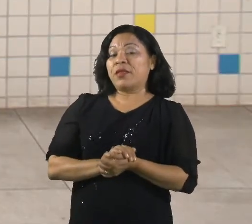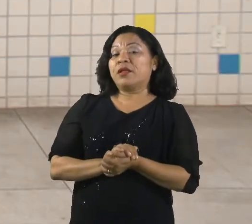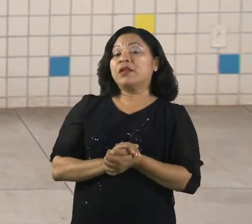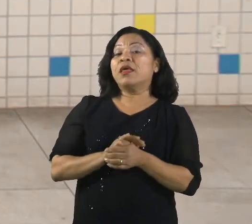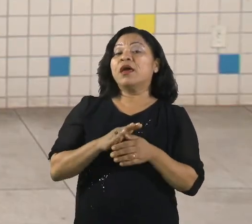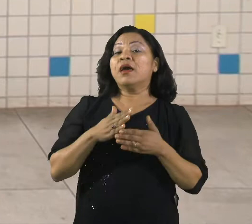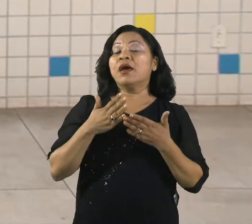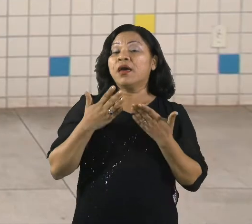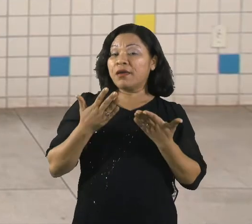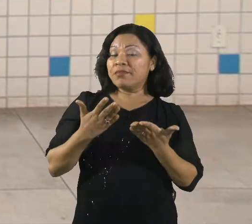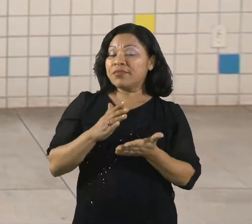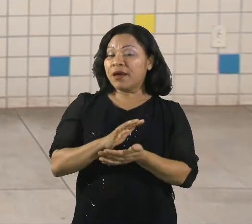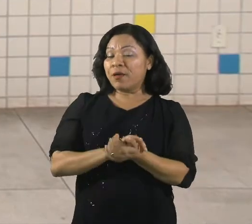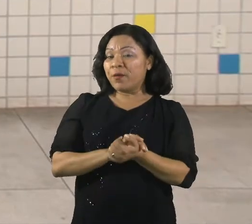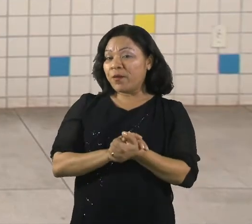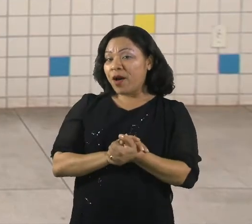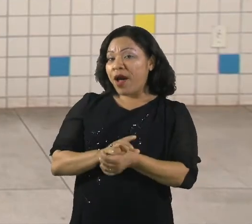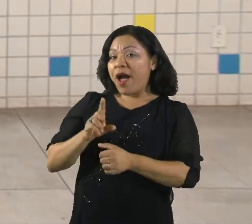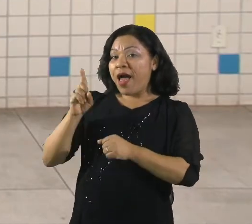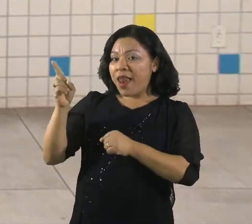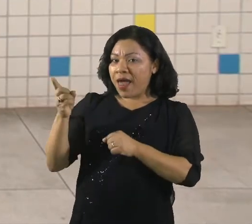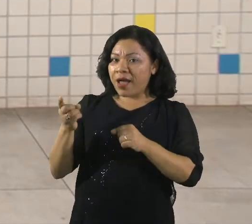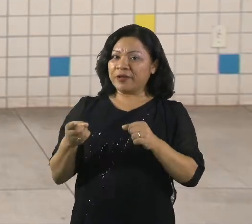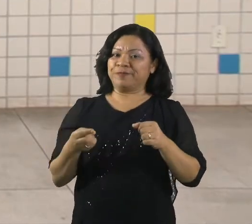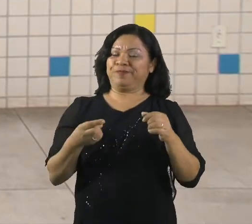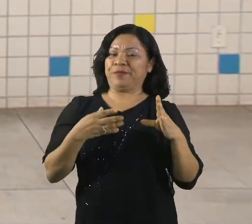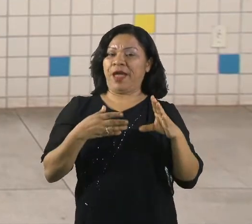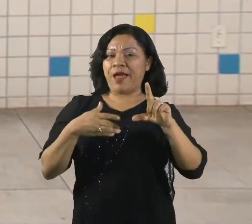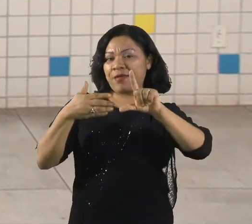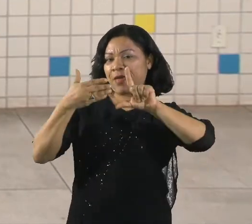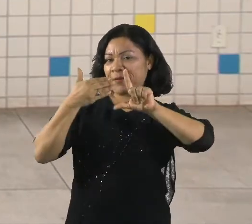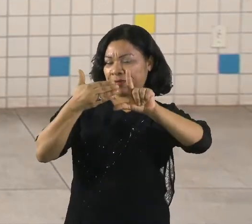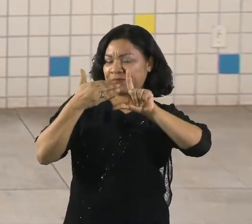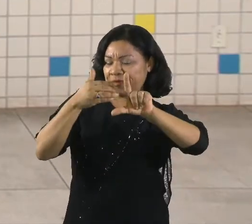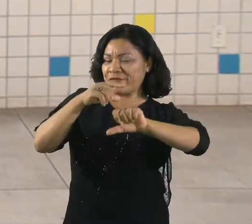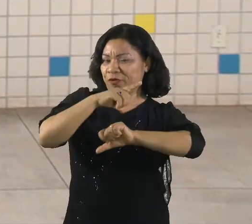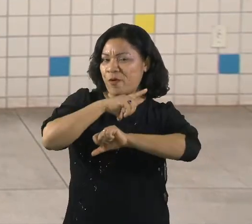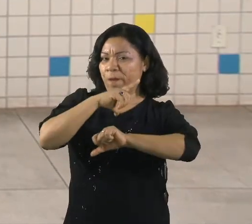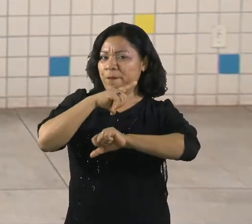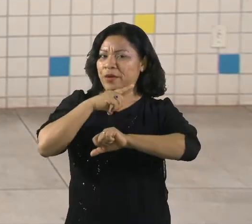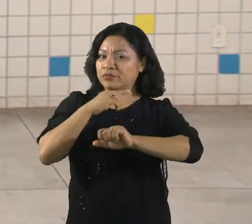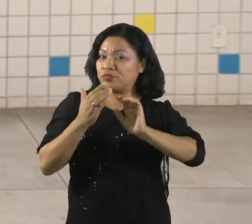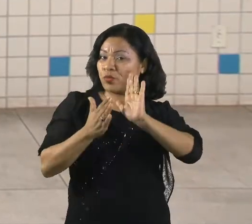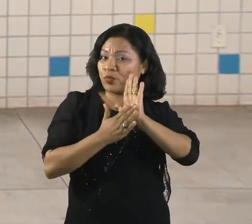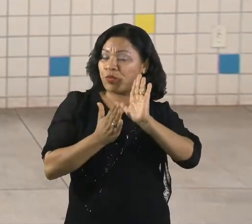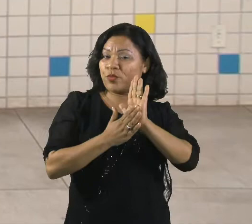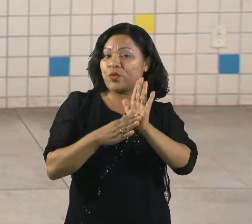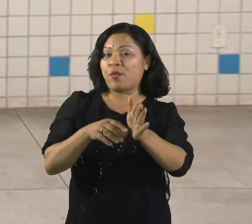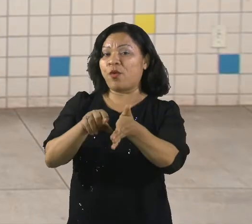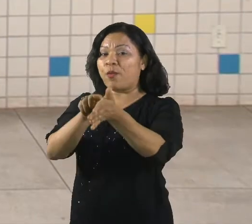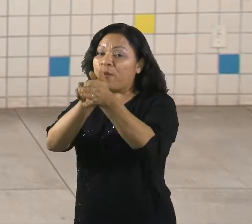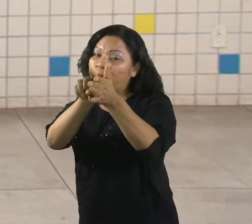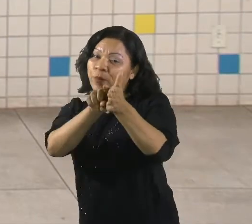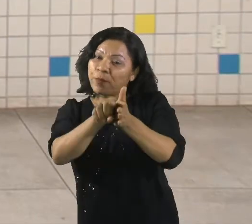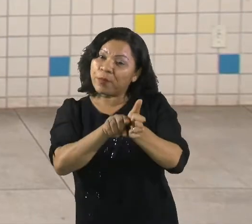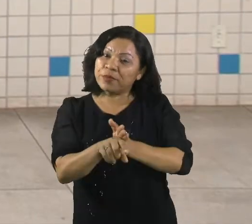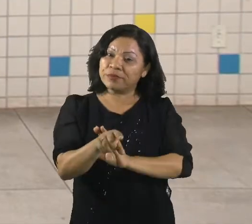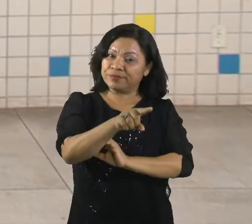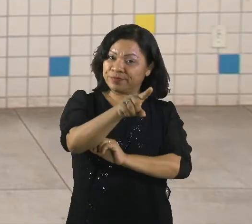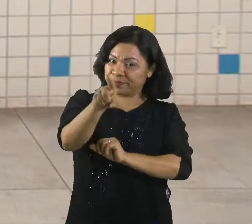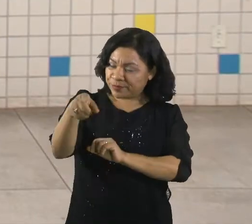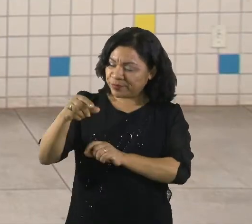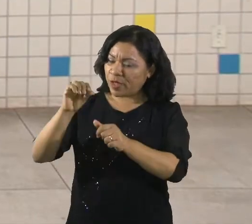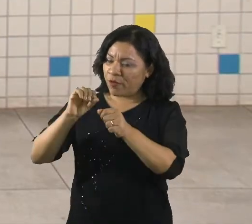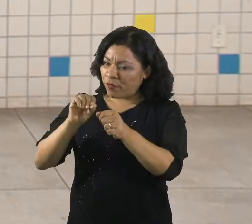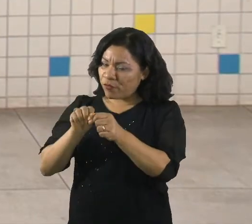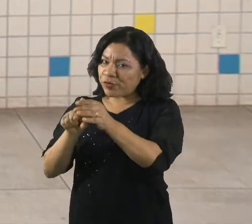está disponível na plataforma Homeschool, tem uma proposta de pesquisa. Vocês vão realizar uma